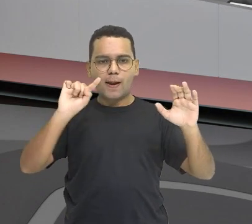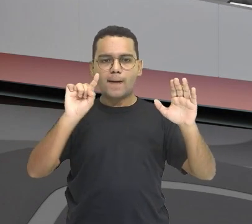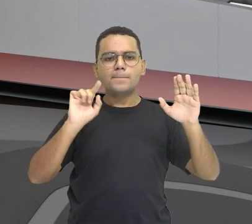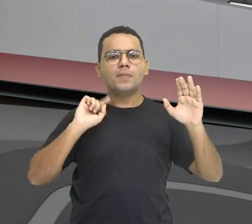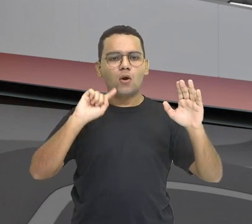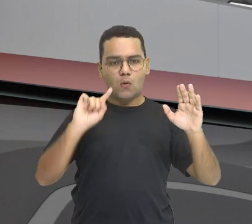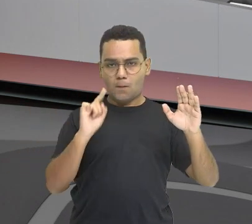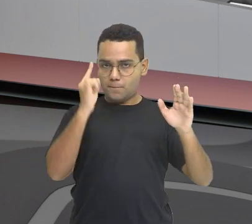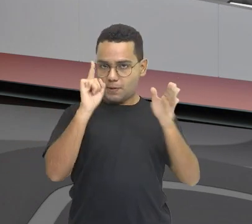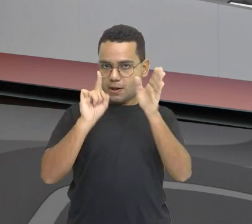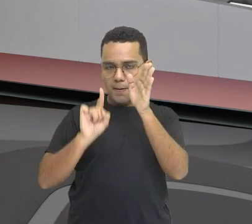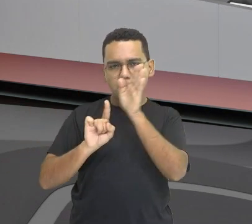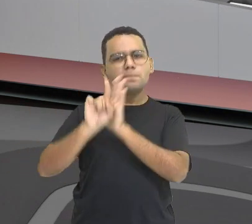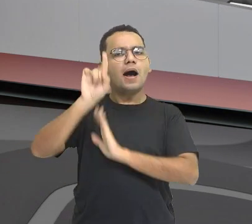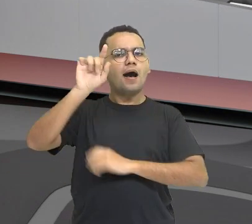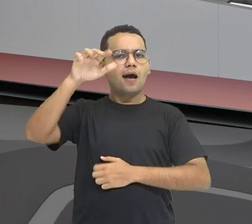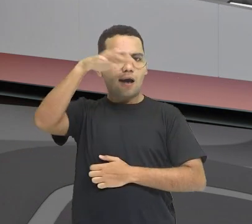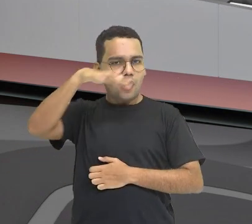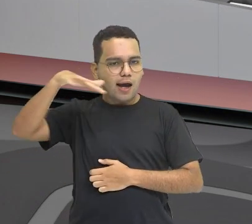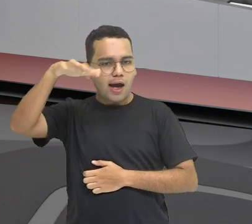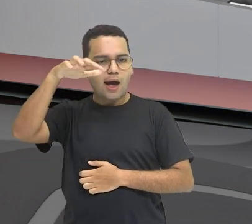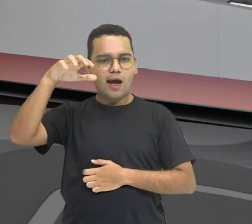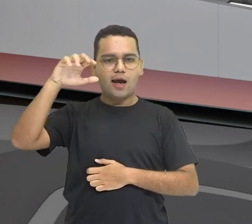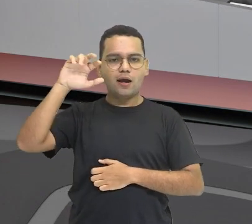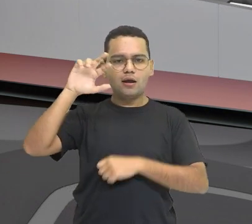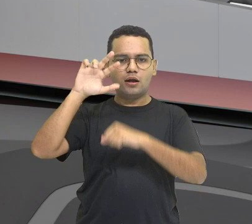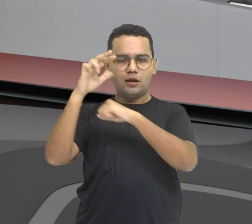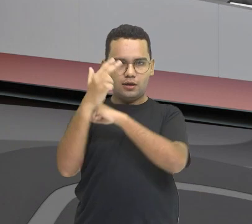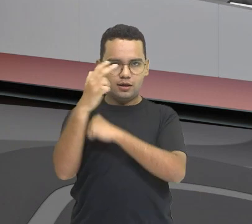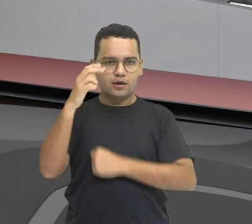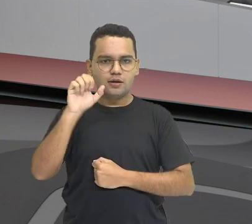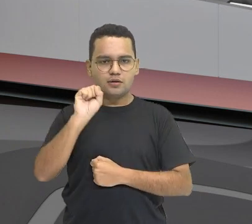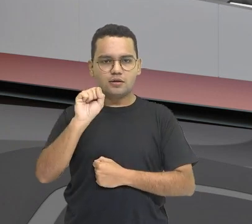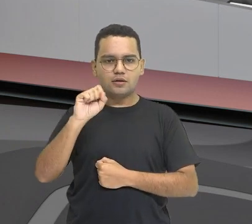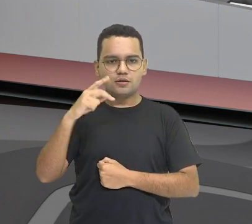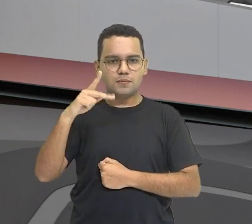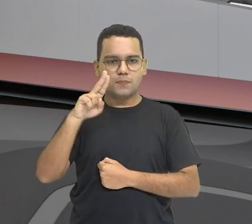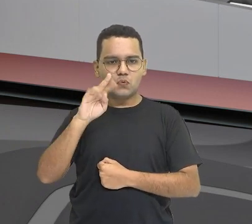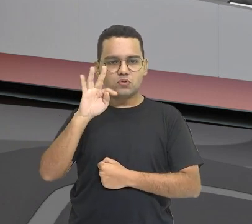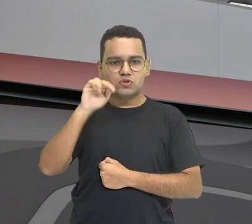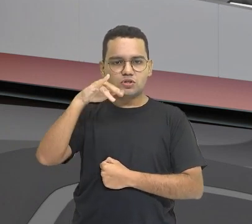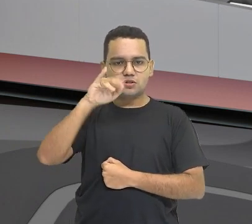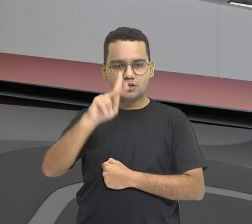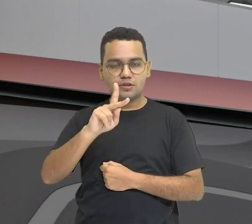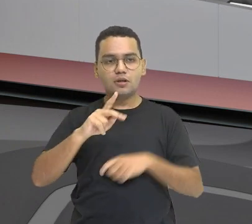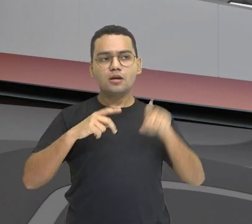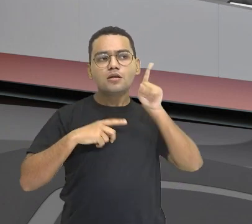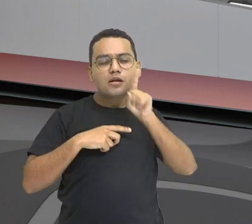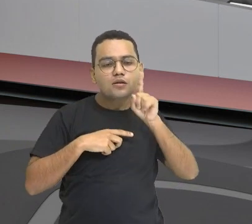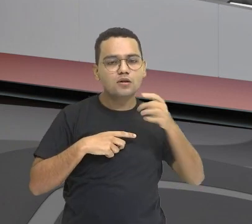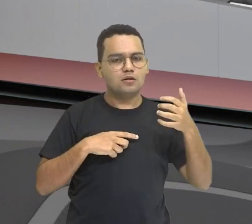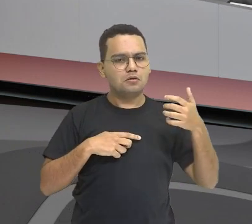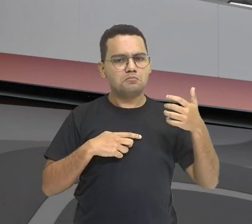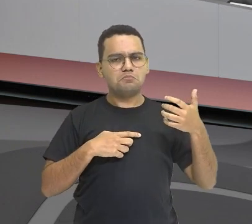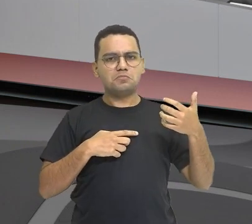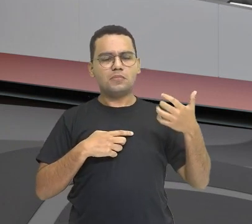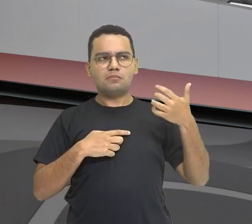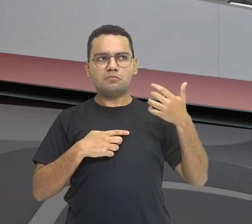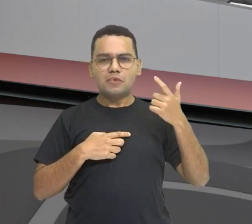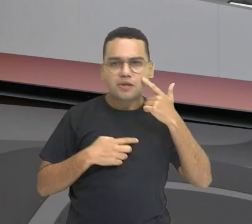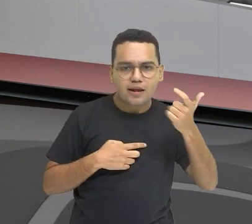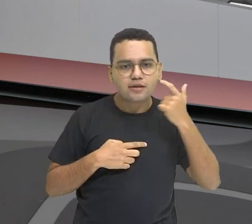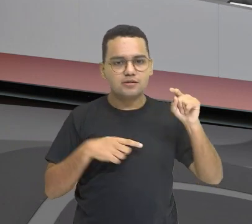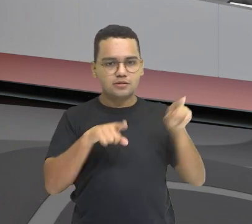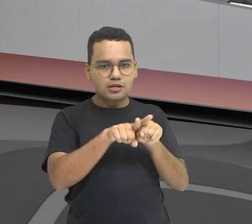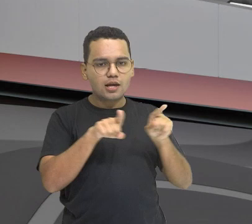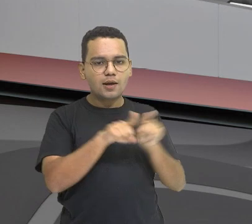satélite artificial na órbita da Terra, o Sputnik 1, tá bom? Os Estados Unidos não deixou barato e no ano de 1958